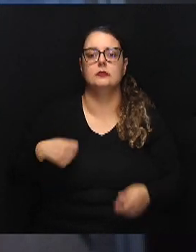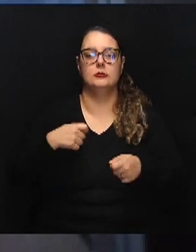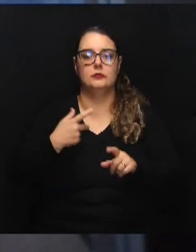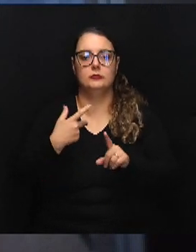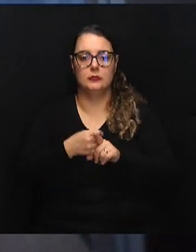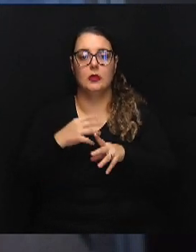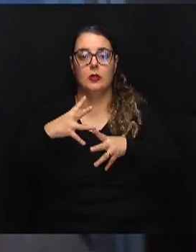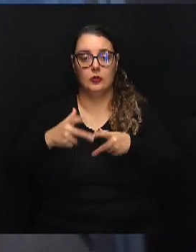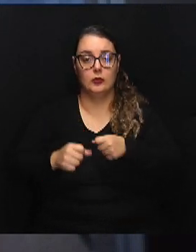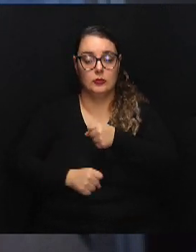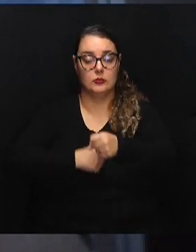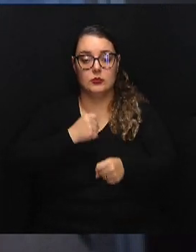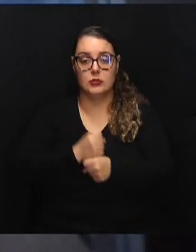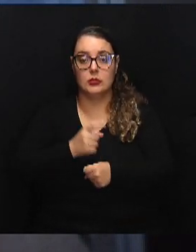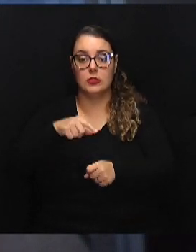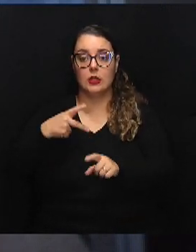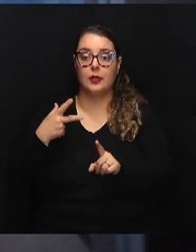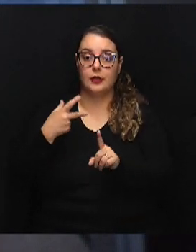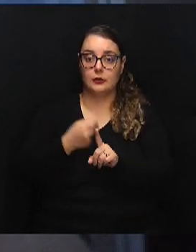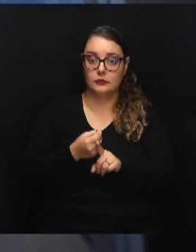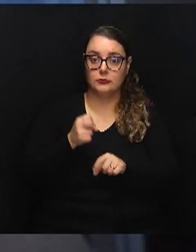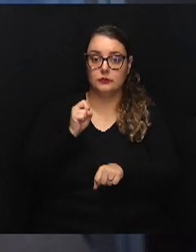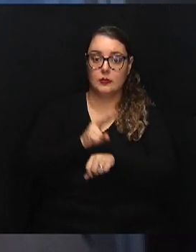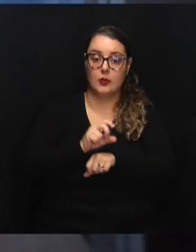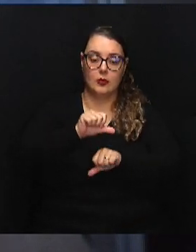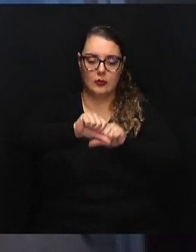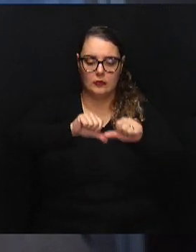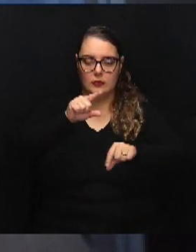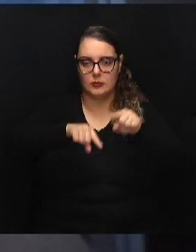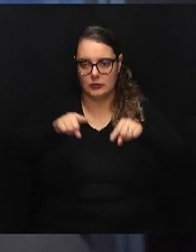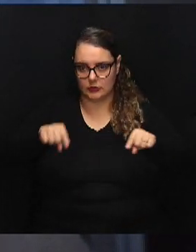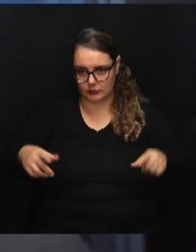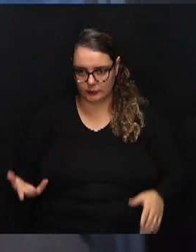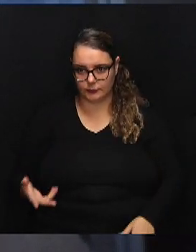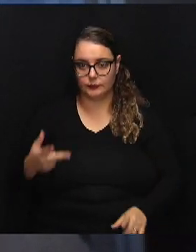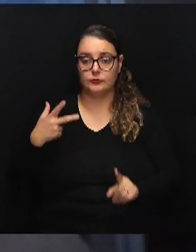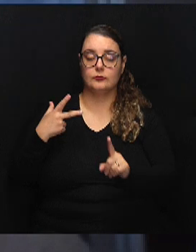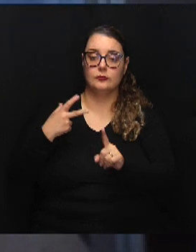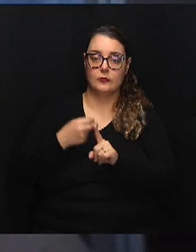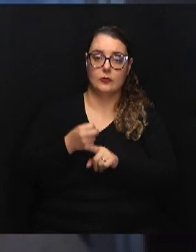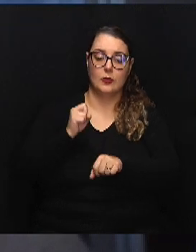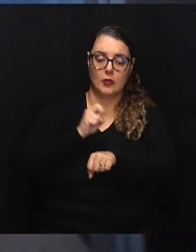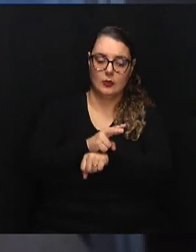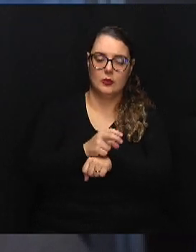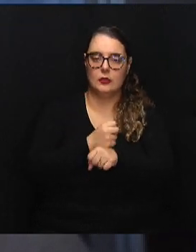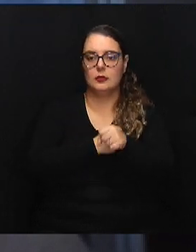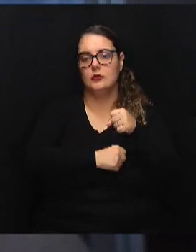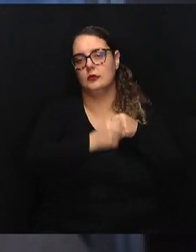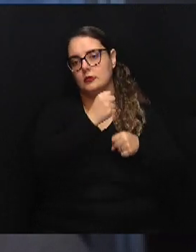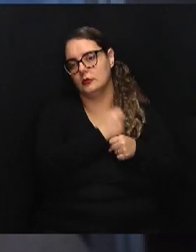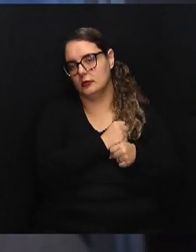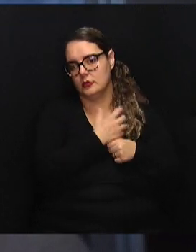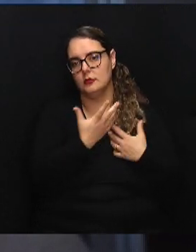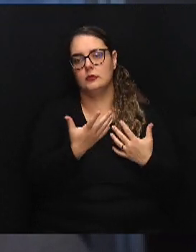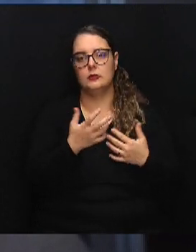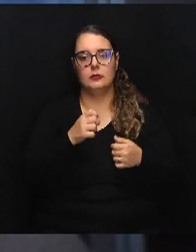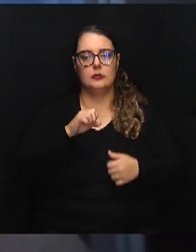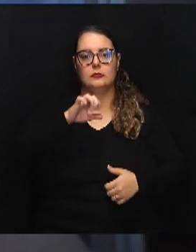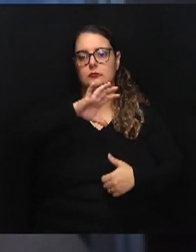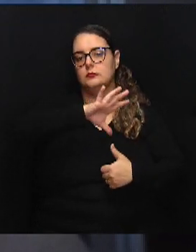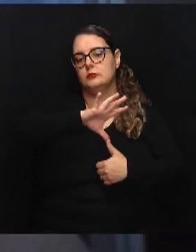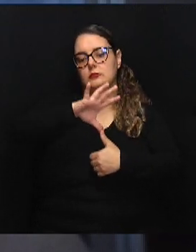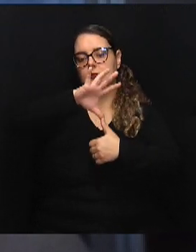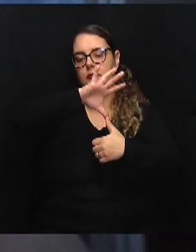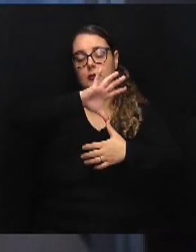todos os anos, porque são vírus que sofrem mutação. Então, o vírus que circulou lá na América do Norte, né, lá